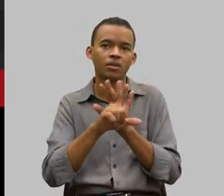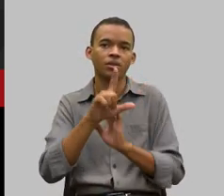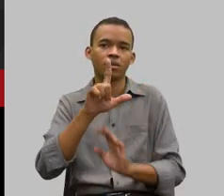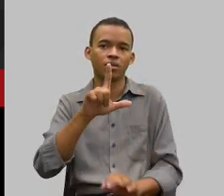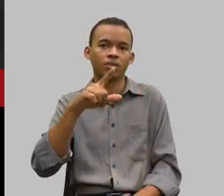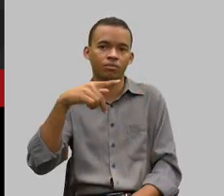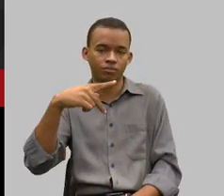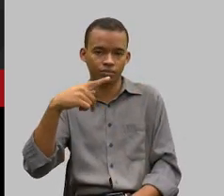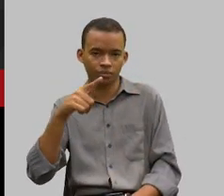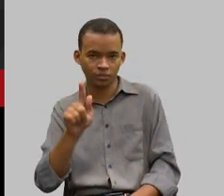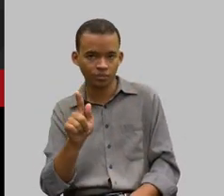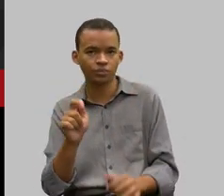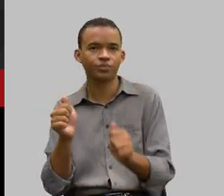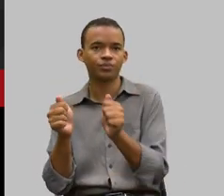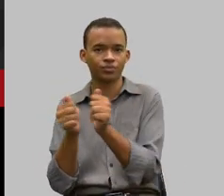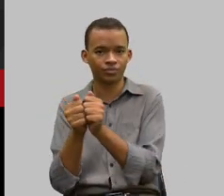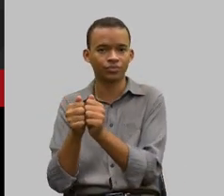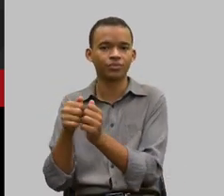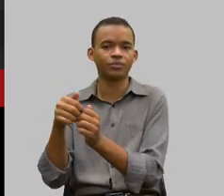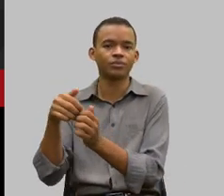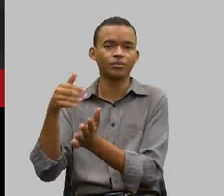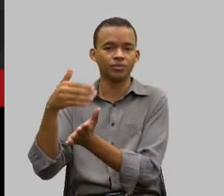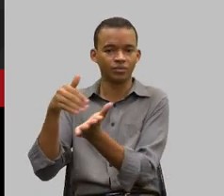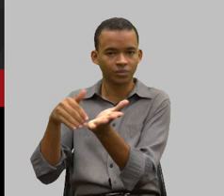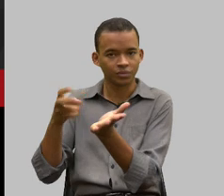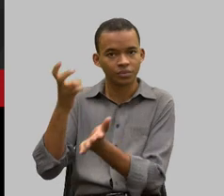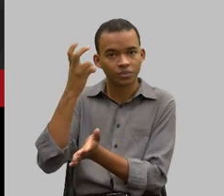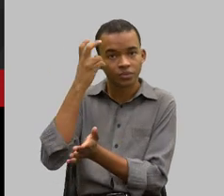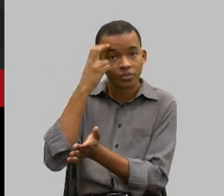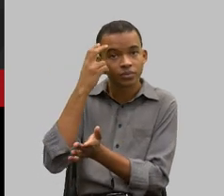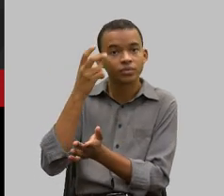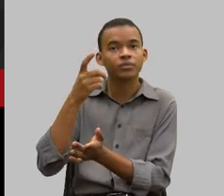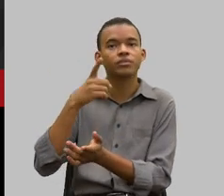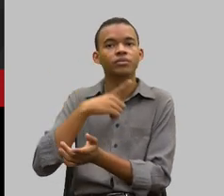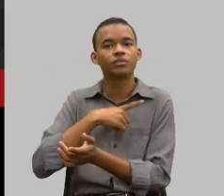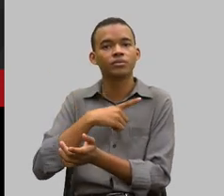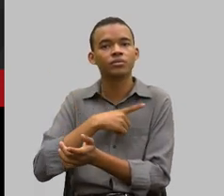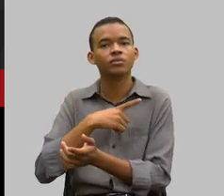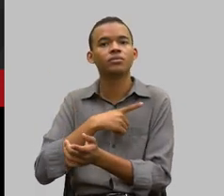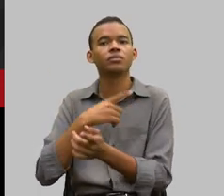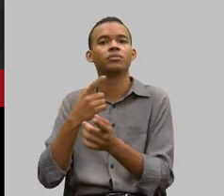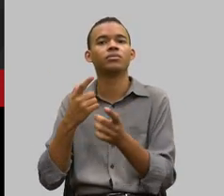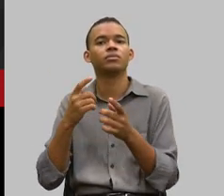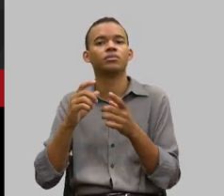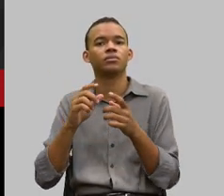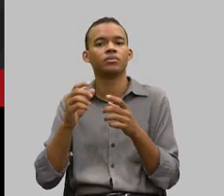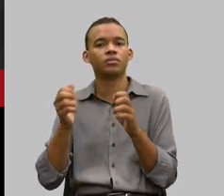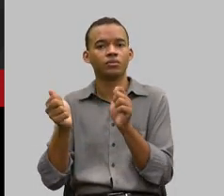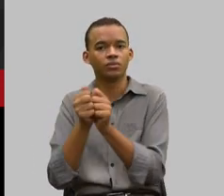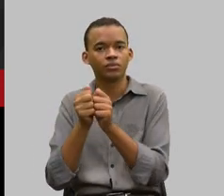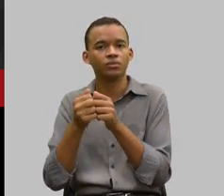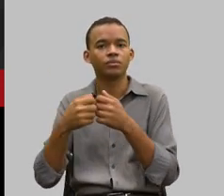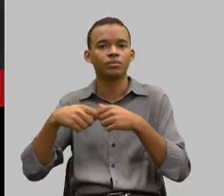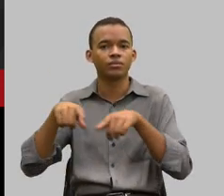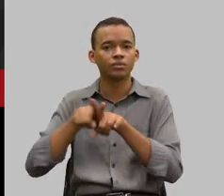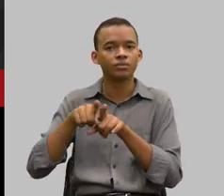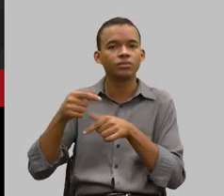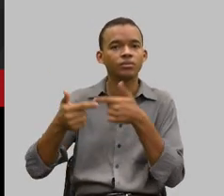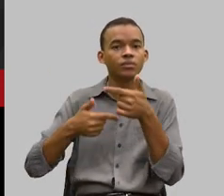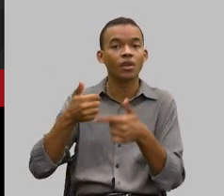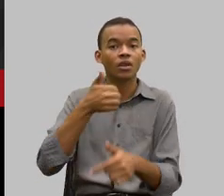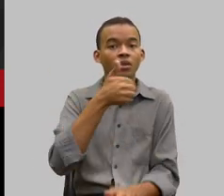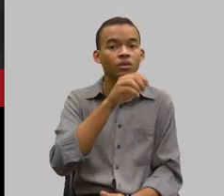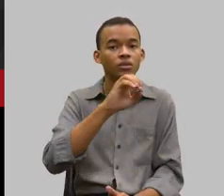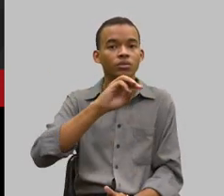secut a previsão de lançamento de nove obras do edital olhar independente ainda esse ano paraa rede minas são mais de 10 milhões de